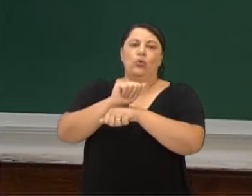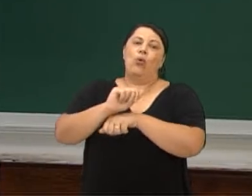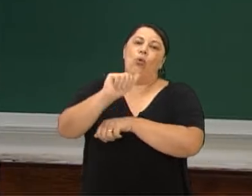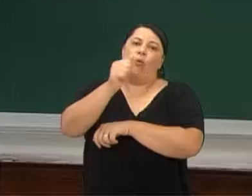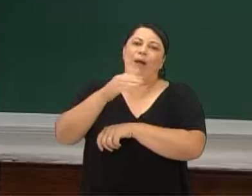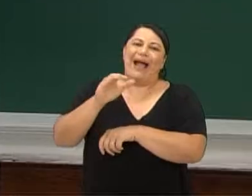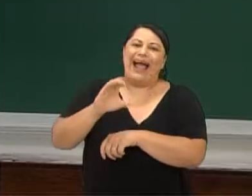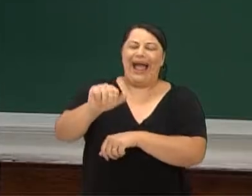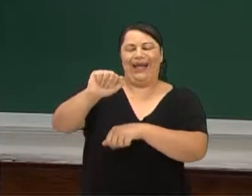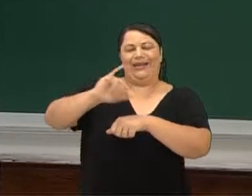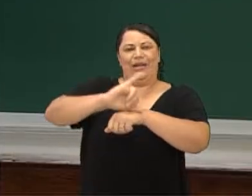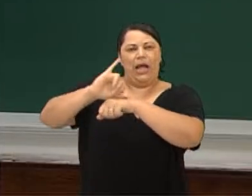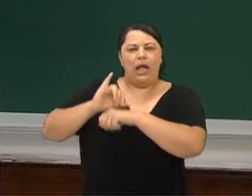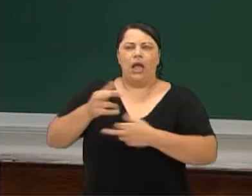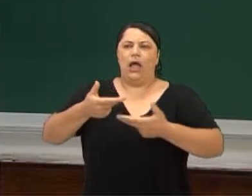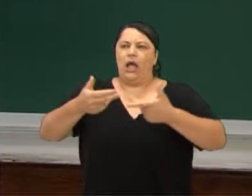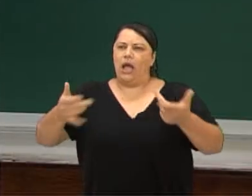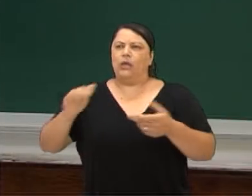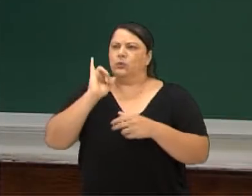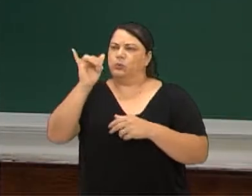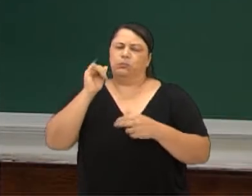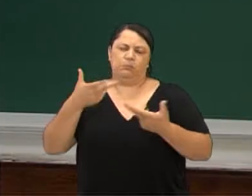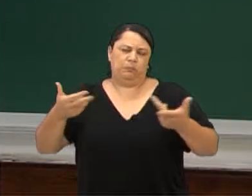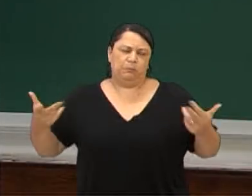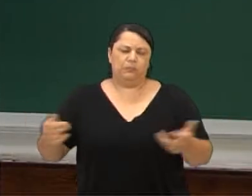tenha privilégios, tenha